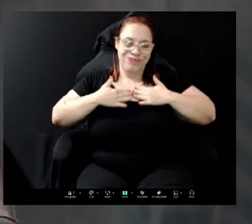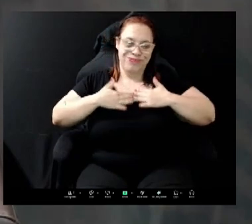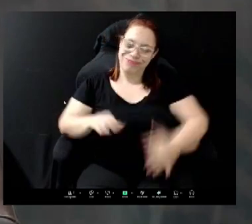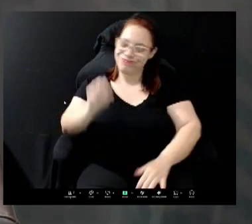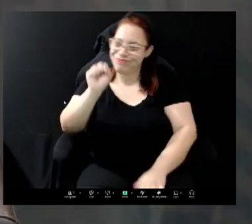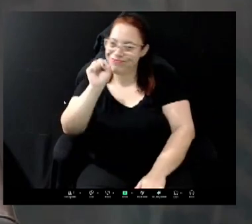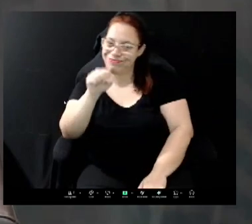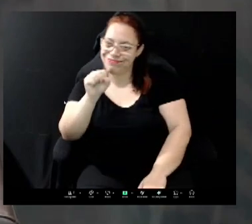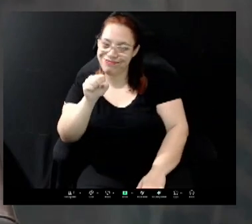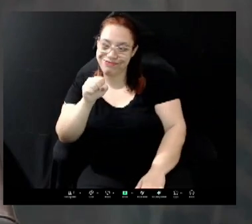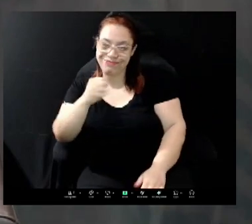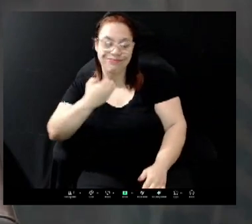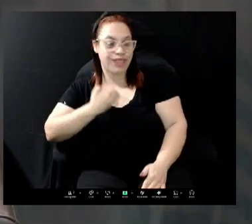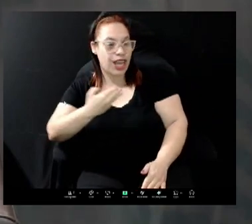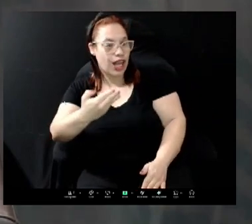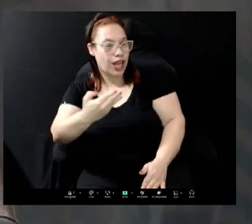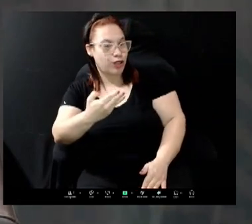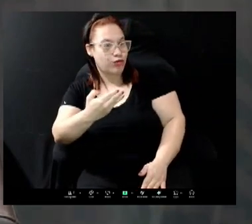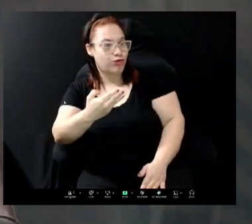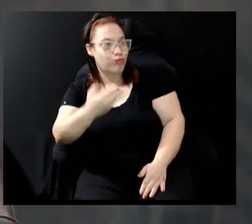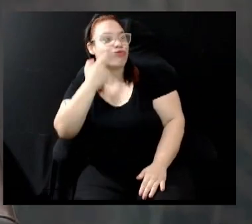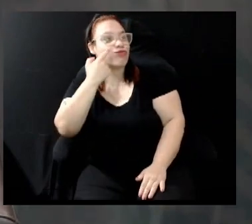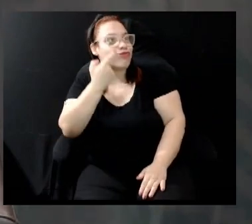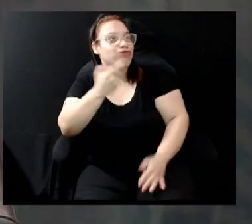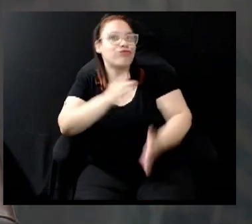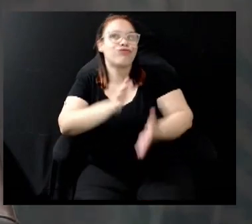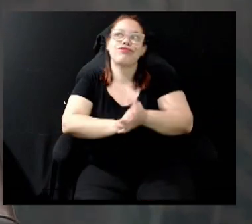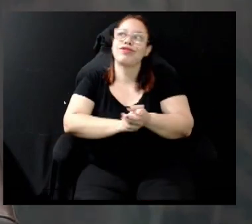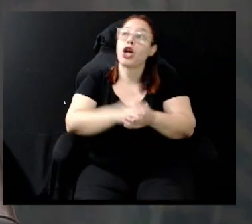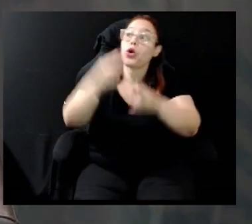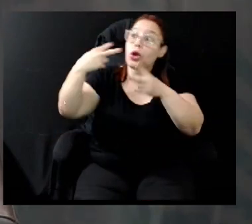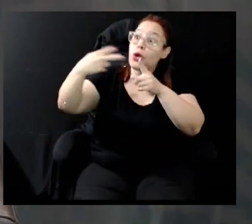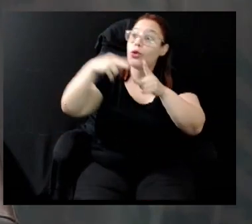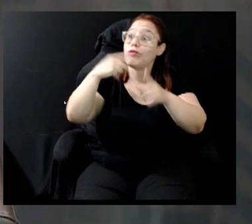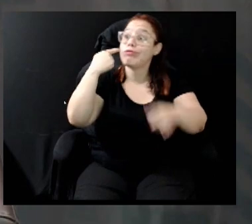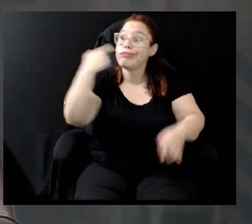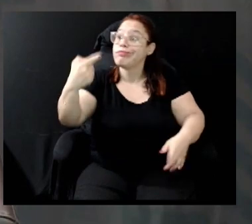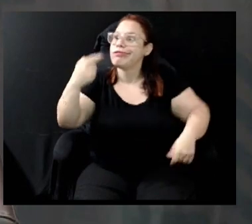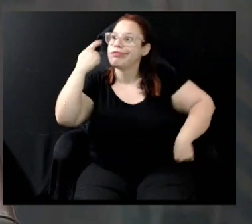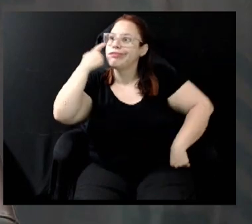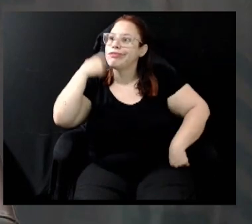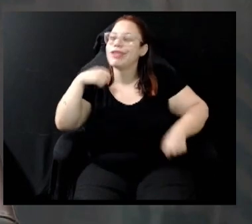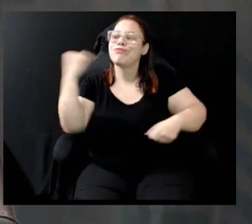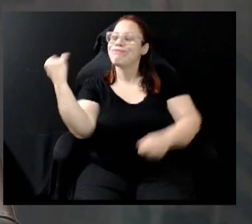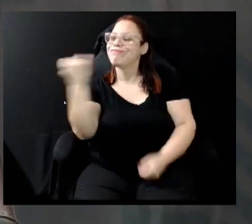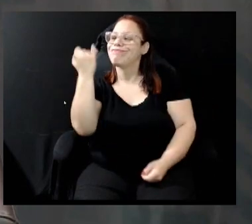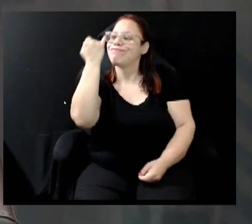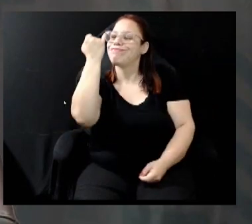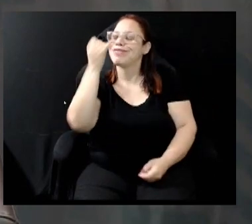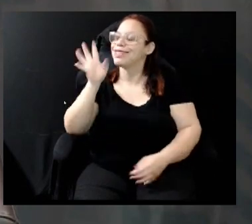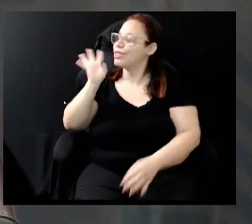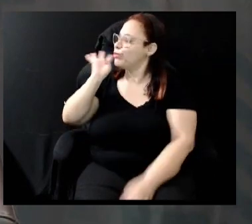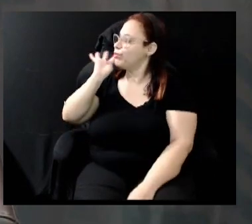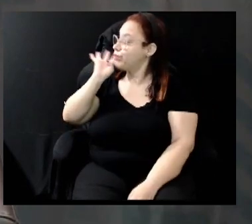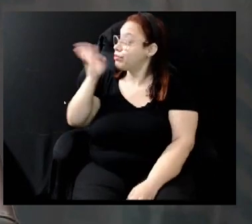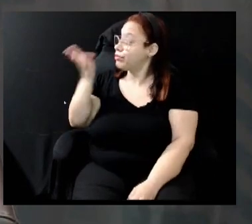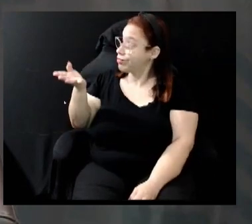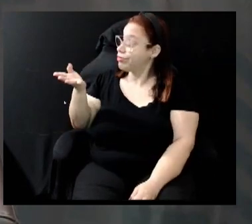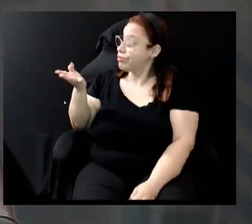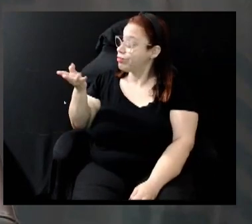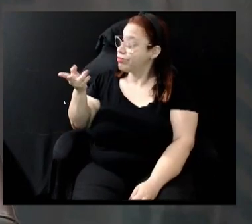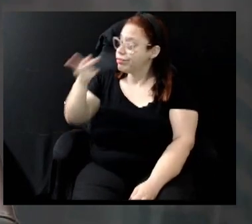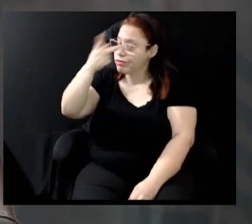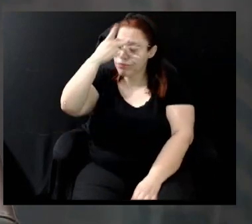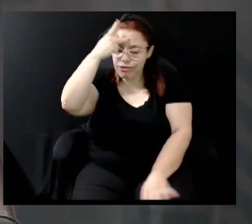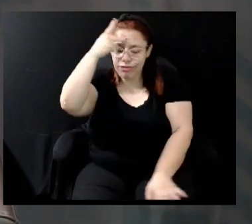que me escuta, alguém que me vê, eu estou sendo visto, então eu me sinto importante. Que legal. Né? Então, se as pessoas tivessem